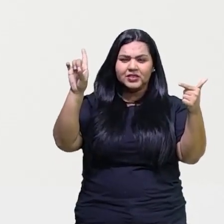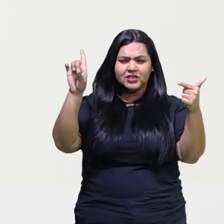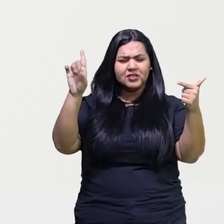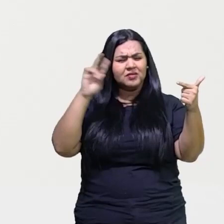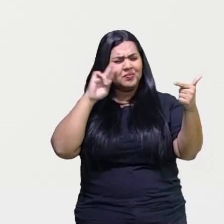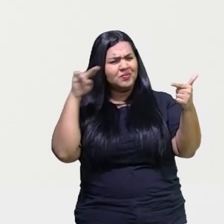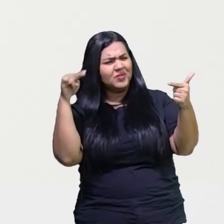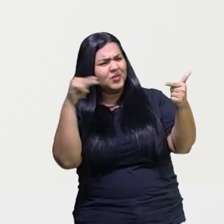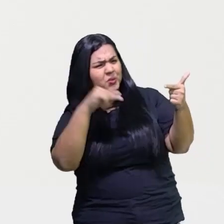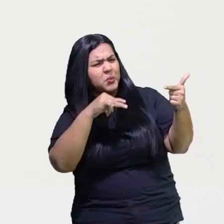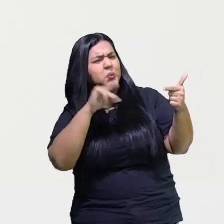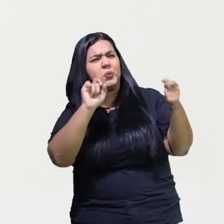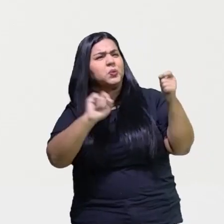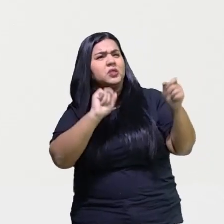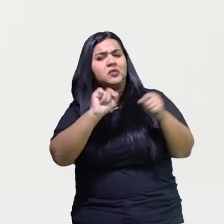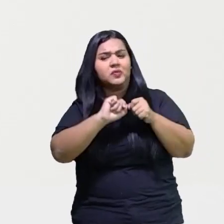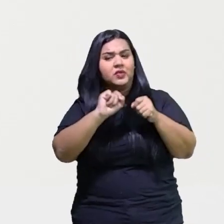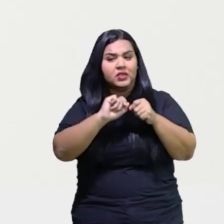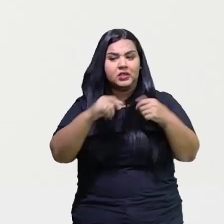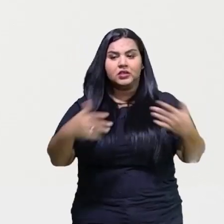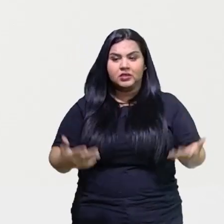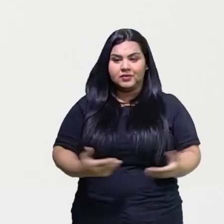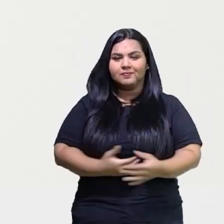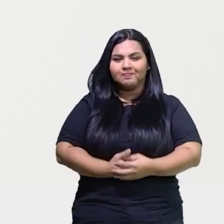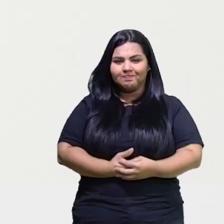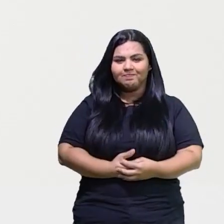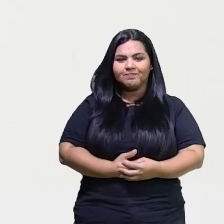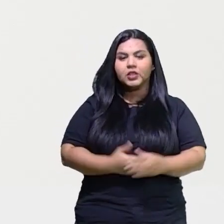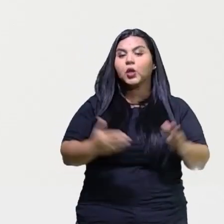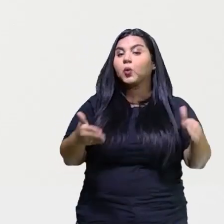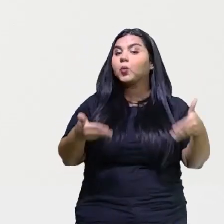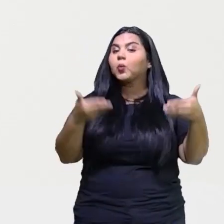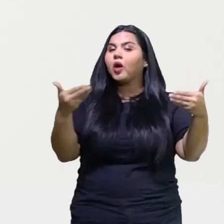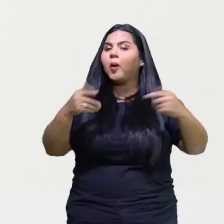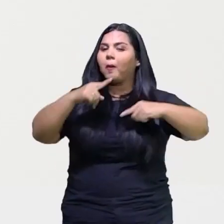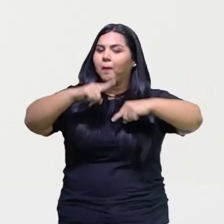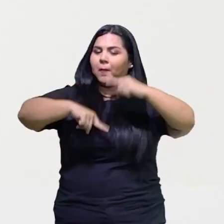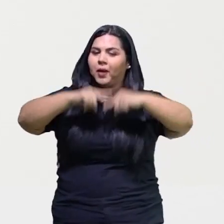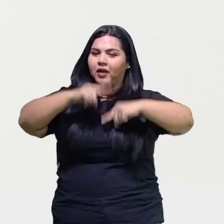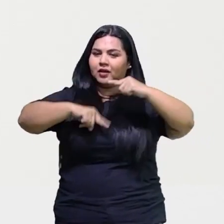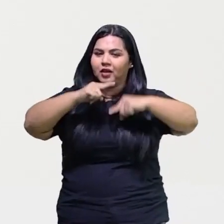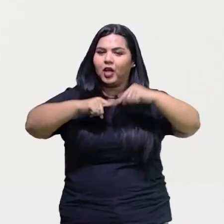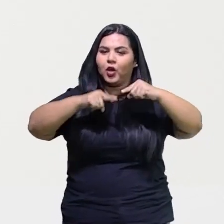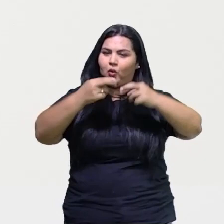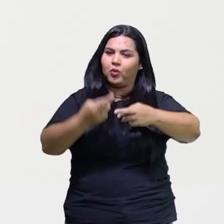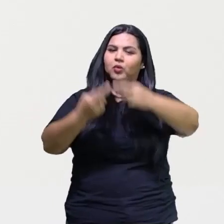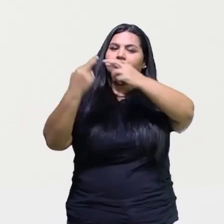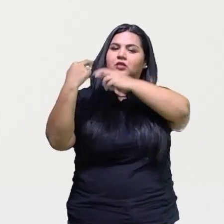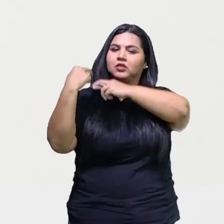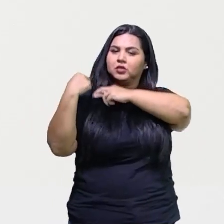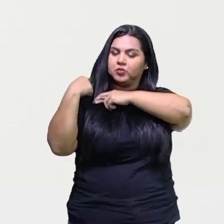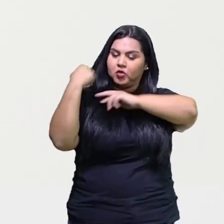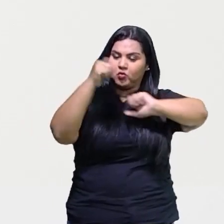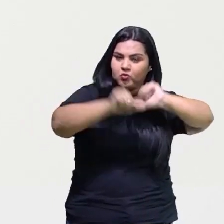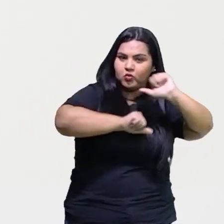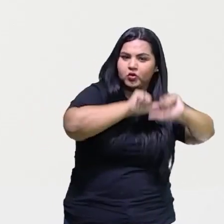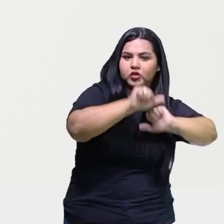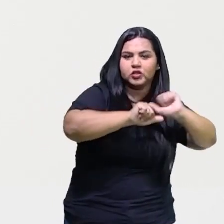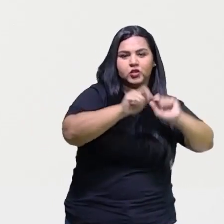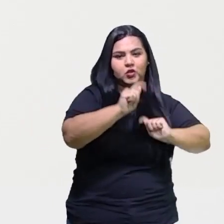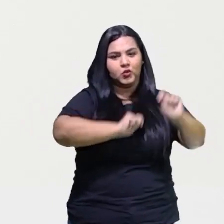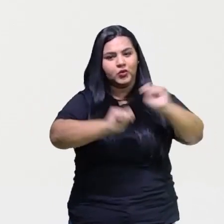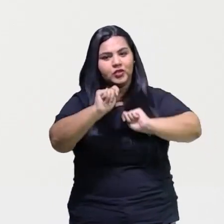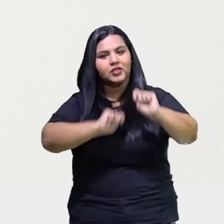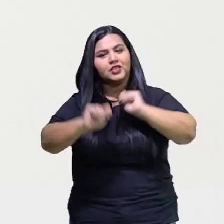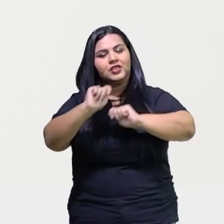fica até rindo de tão fácil. Qual a matéria-prima responsável pela mudança da economia do